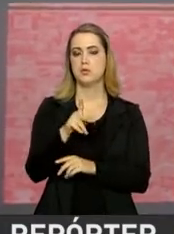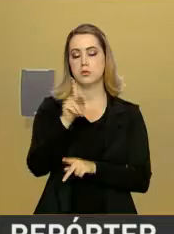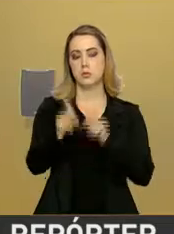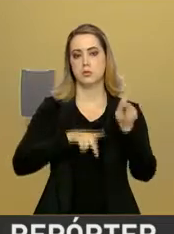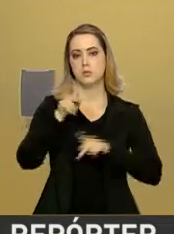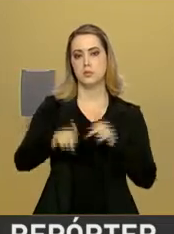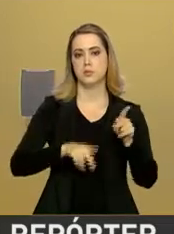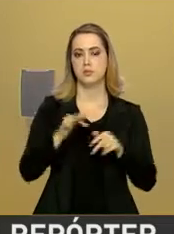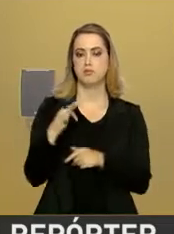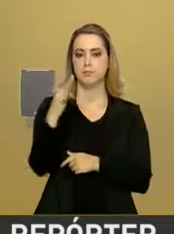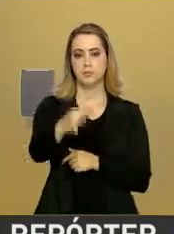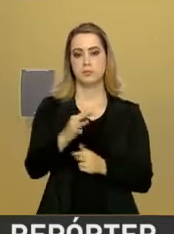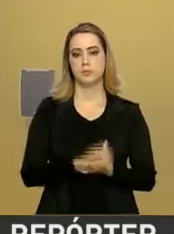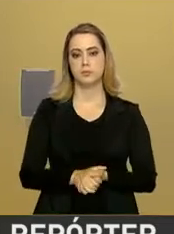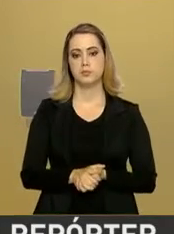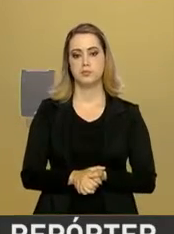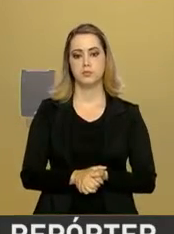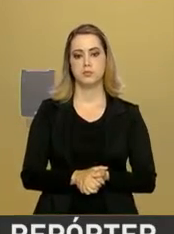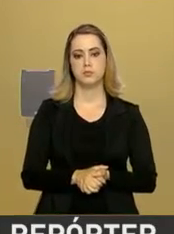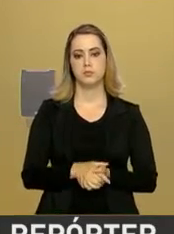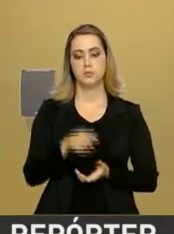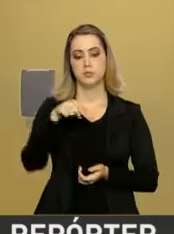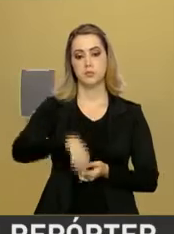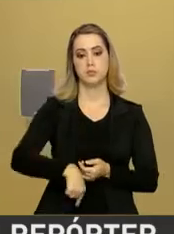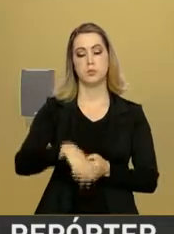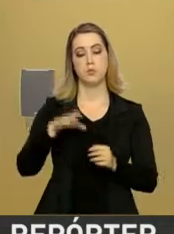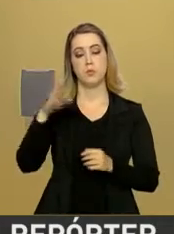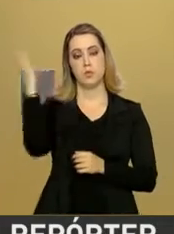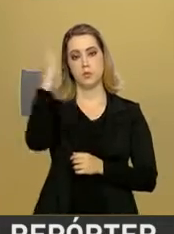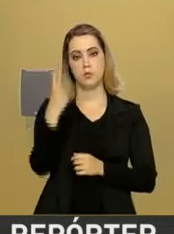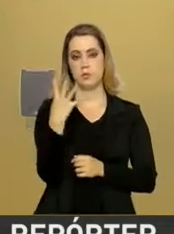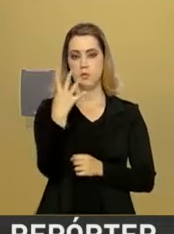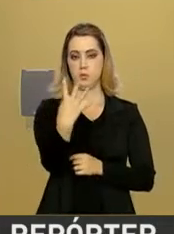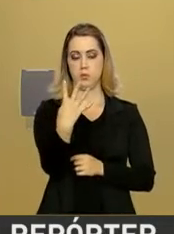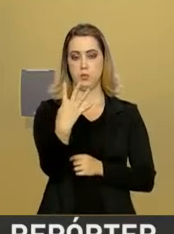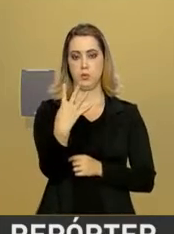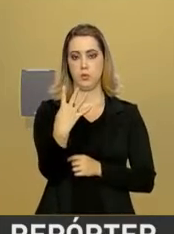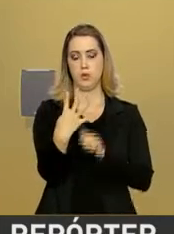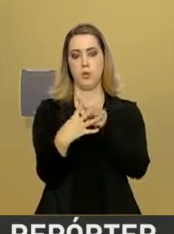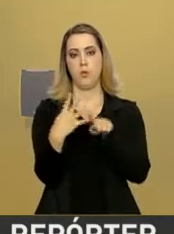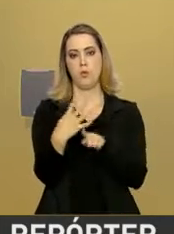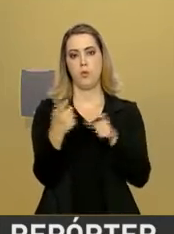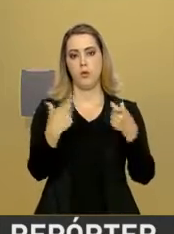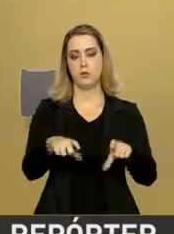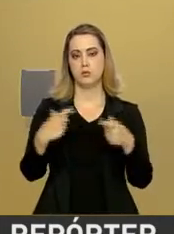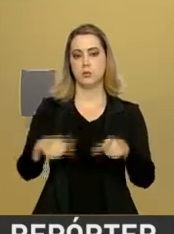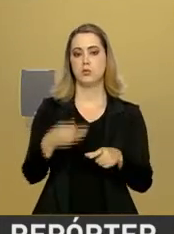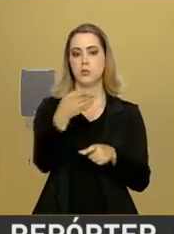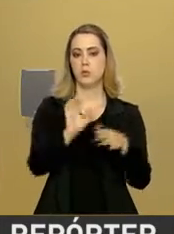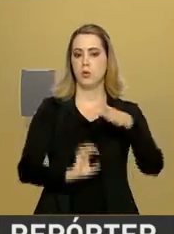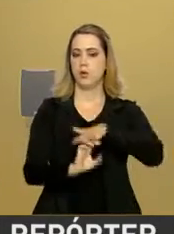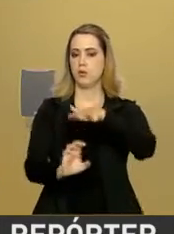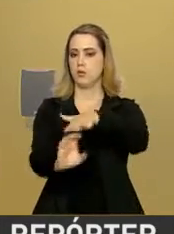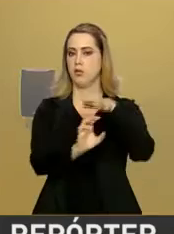próximos anos. O Centro de Transparência da Microsoft no Brasil é o quarto da empresa no mundo e vai atuar na América Latina e no Caribe.